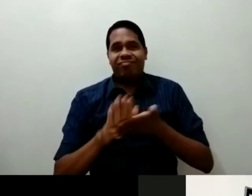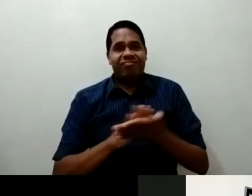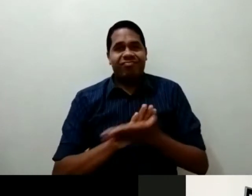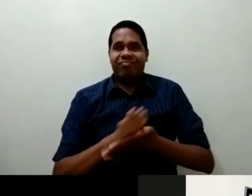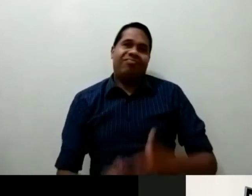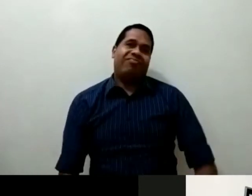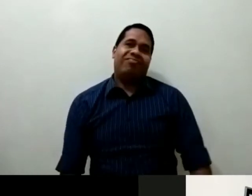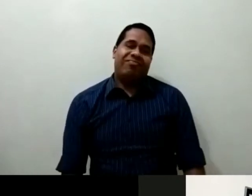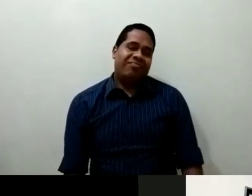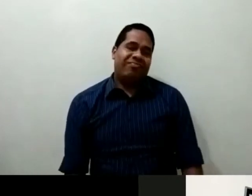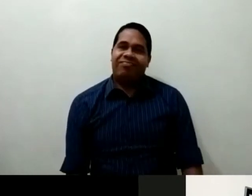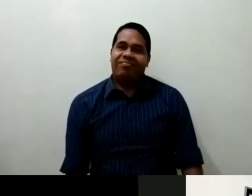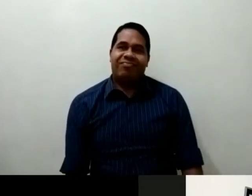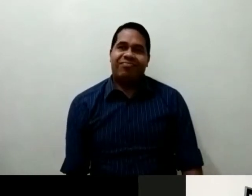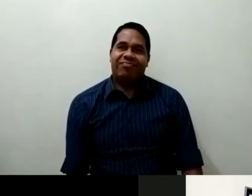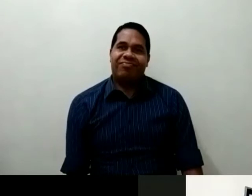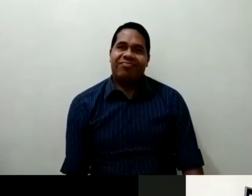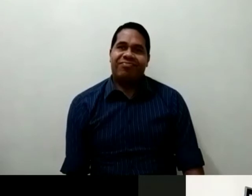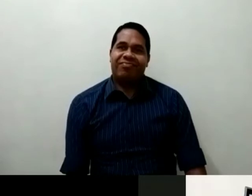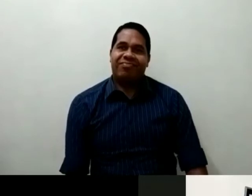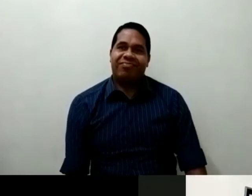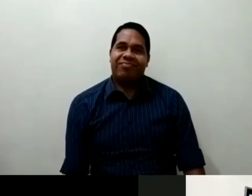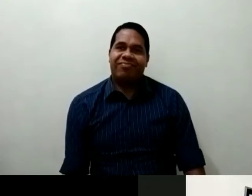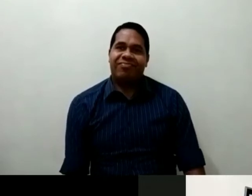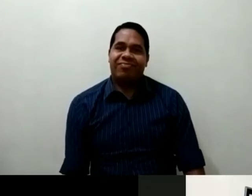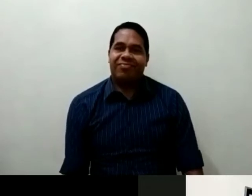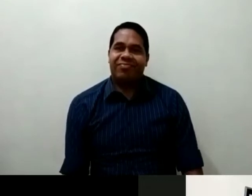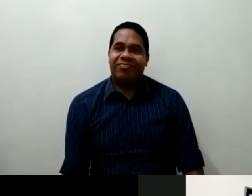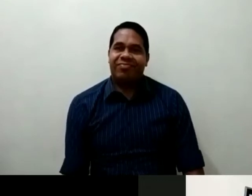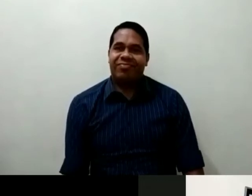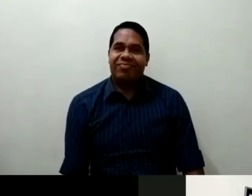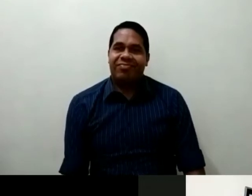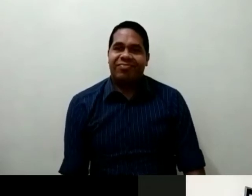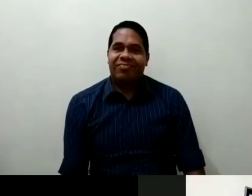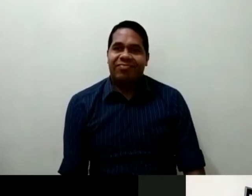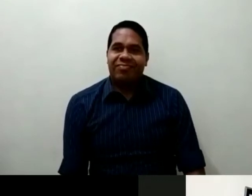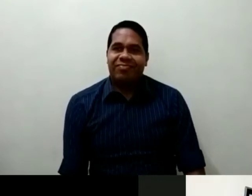não conseguiam me ajudar, eu não conseguia aprender.